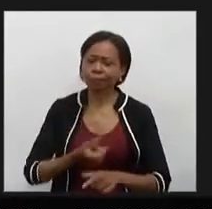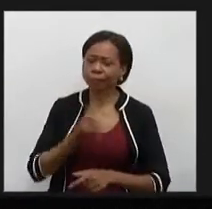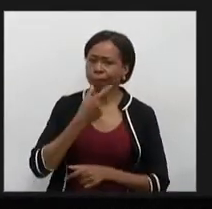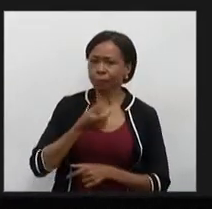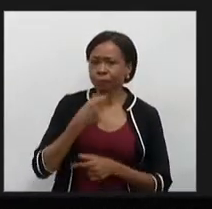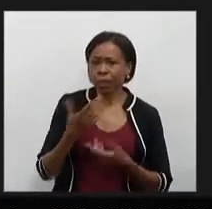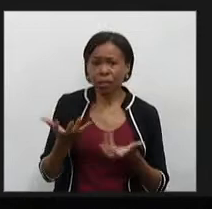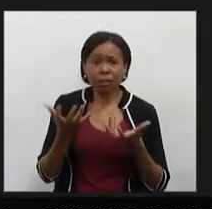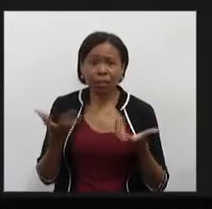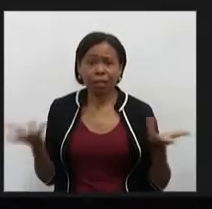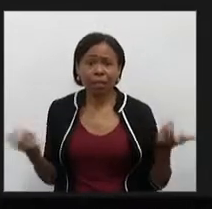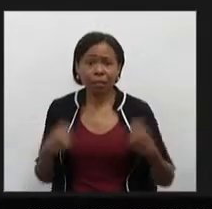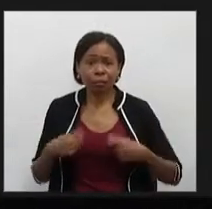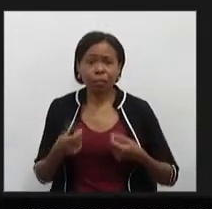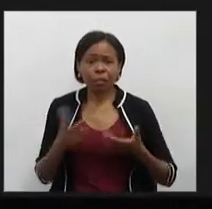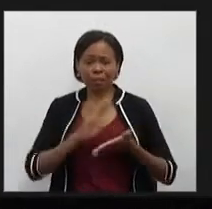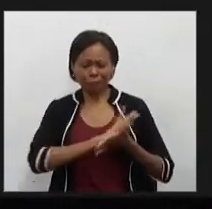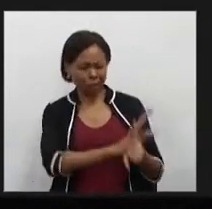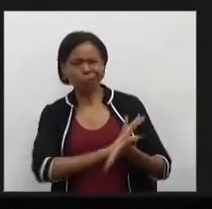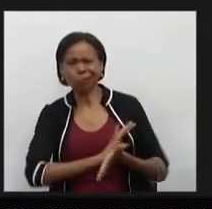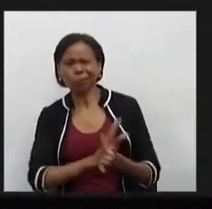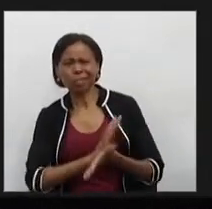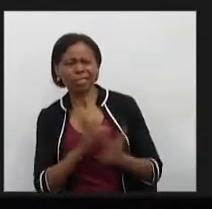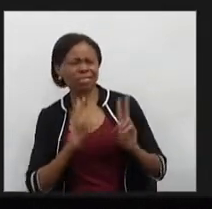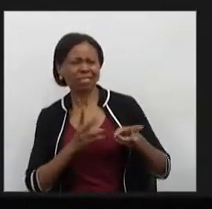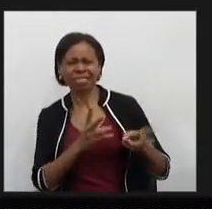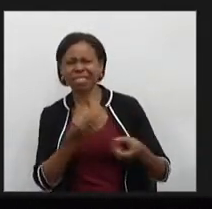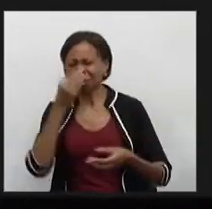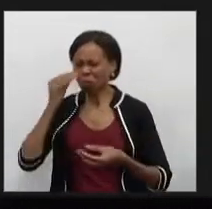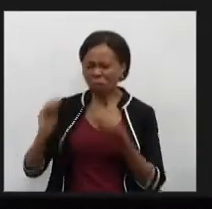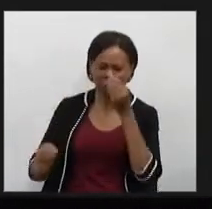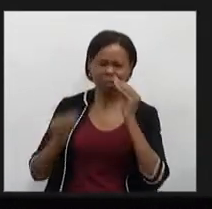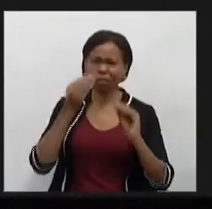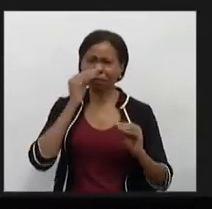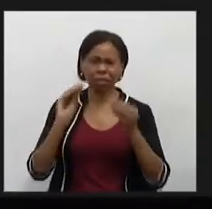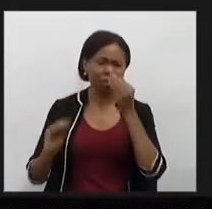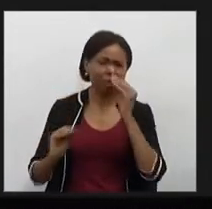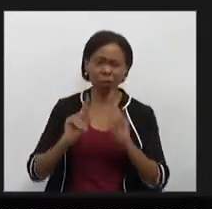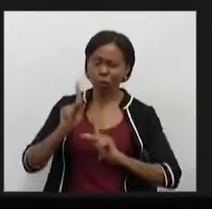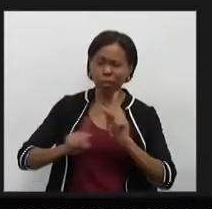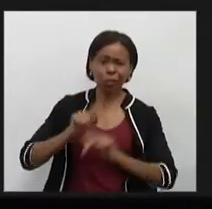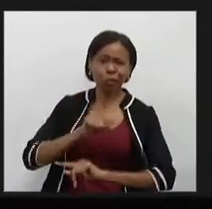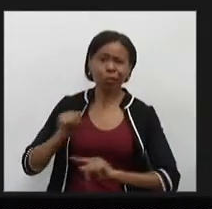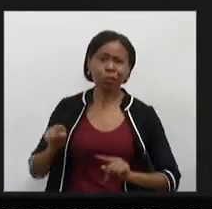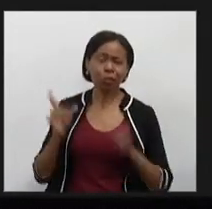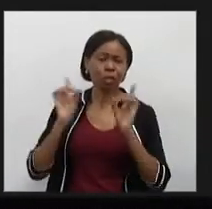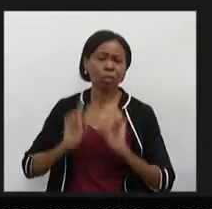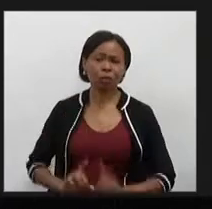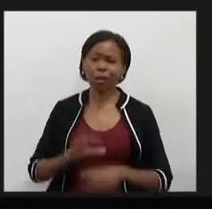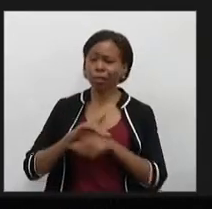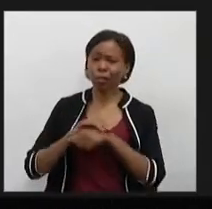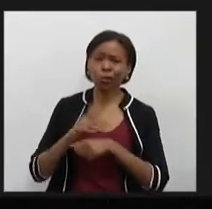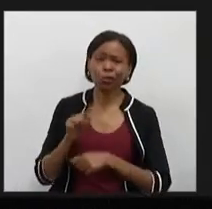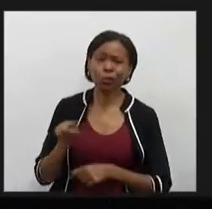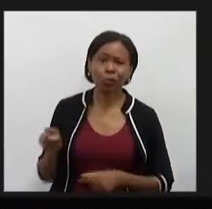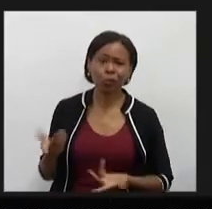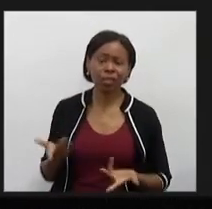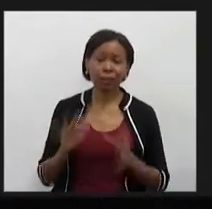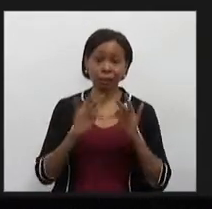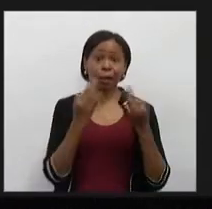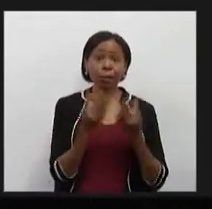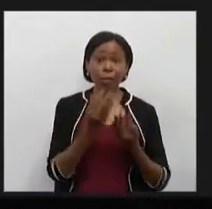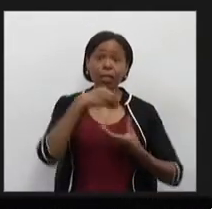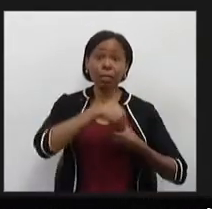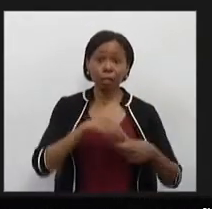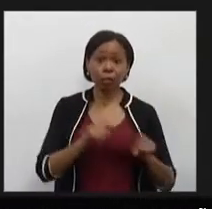medicação. Fora o preconceito, descaso de preconceito com essas pessoas, conclua. Às vezes até dentro da própria família,